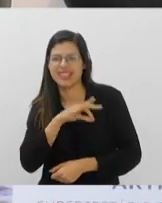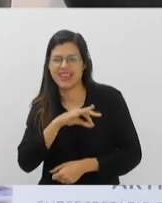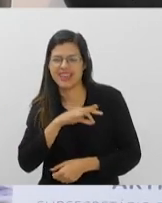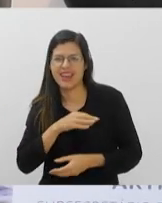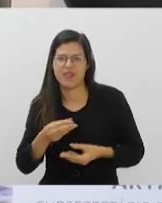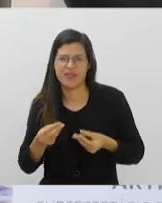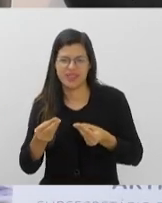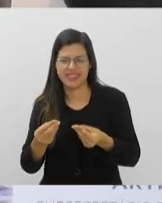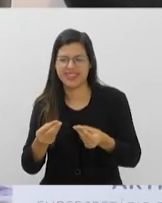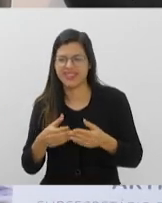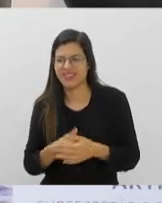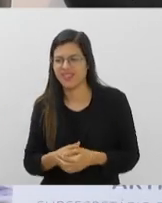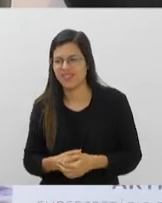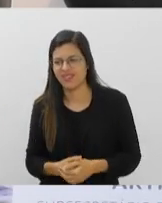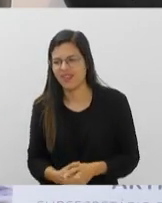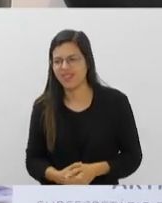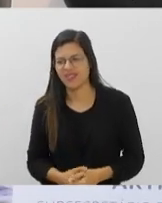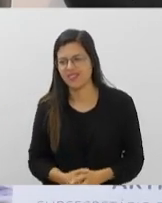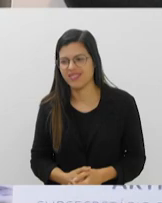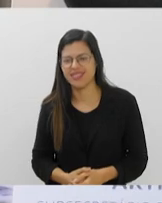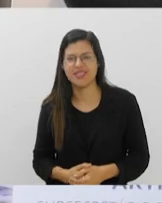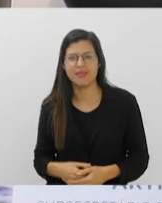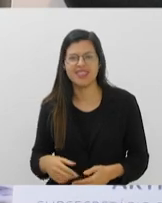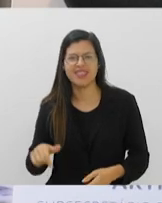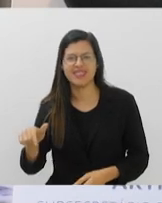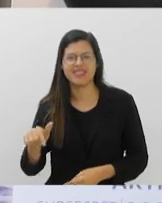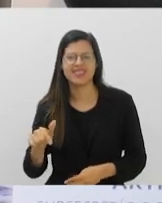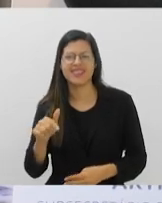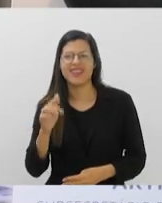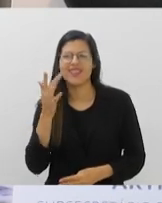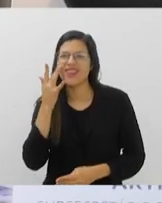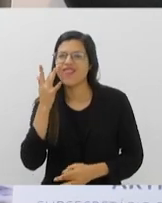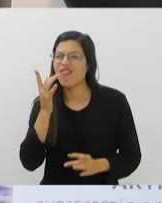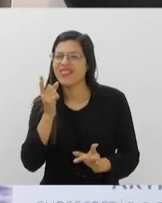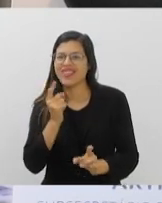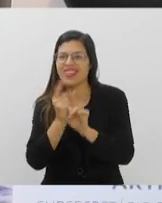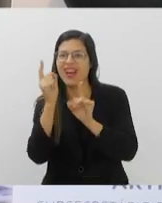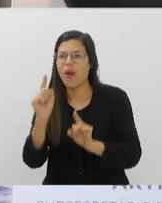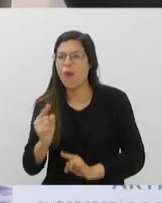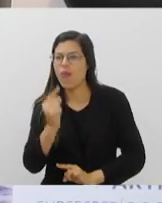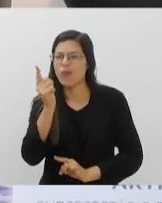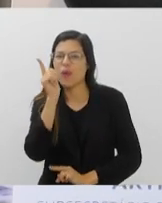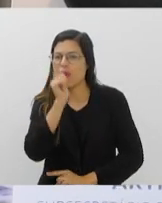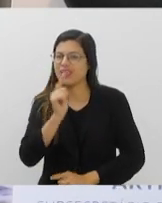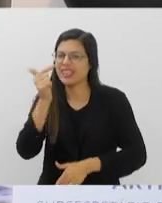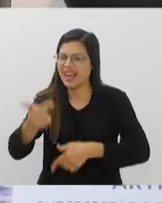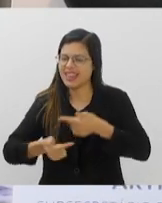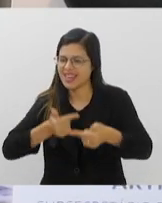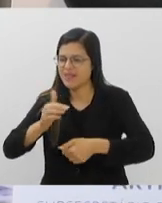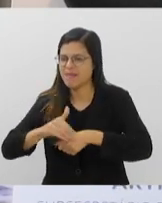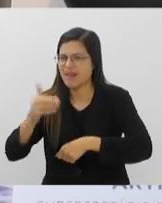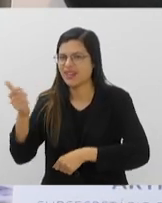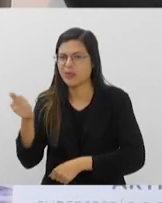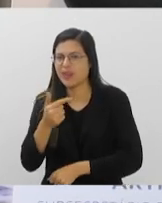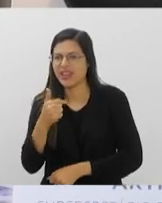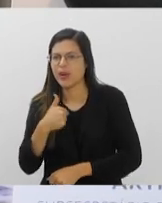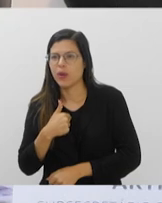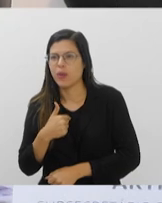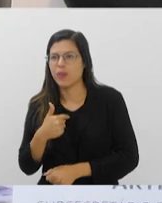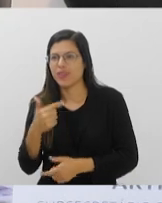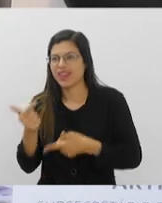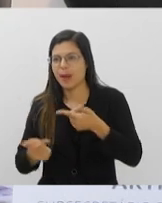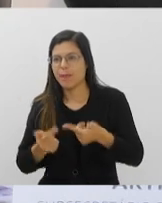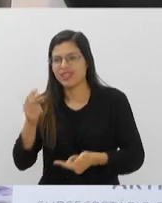mês eu faço isso porque não vai achar um que consiga fazer mais do que eu trabalho de segunda a